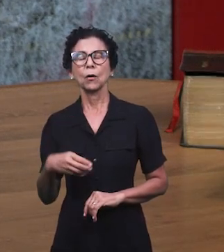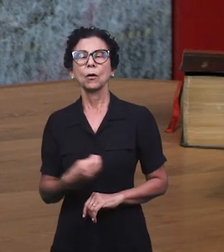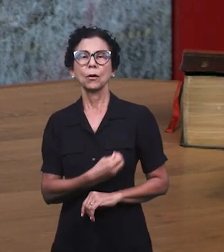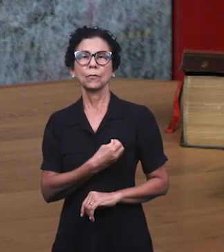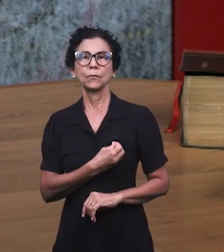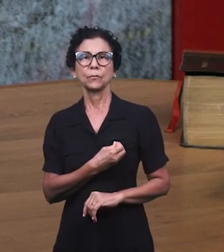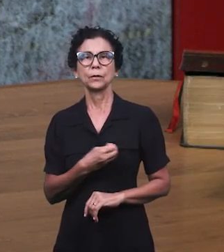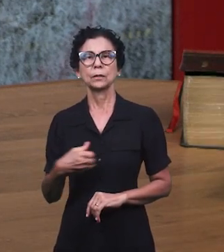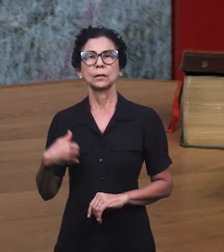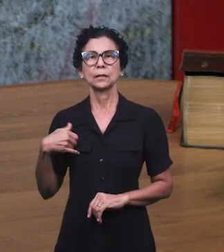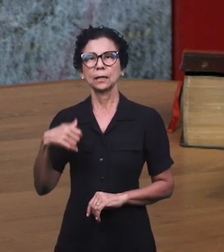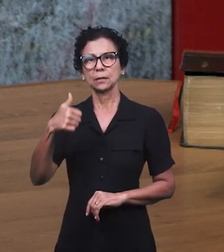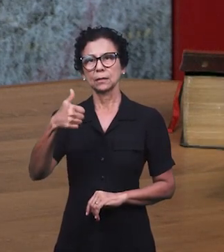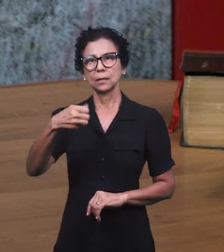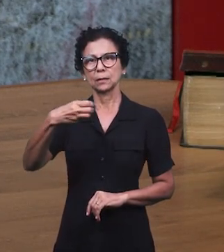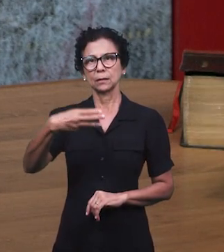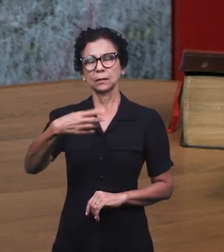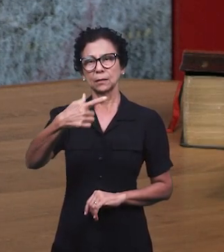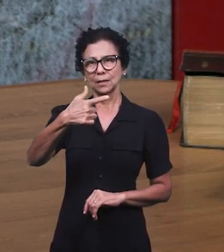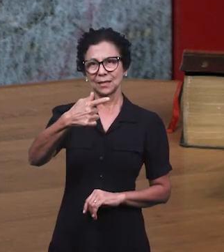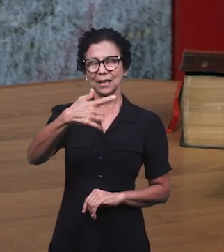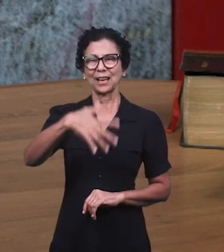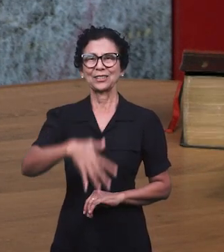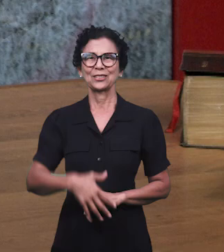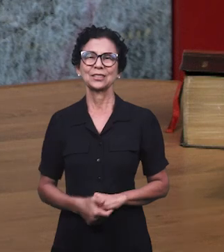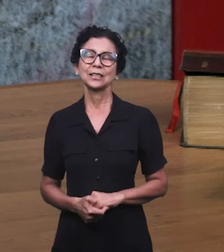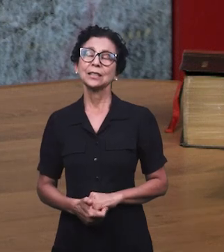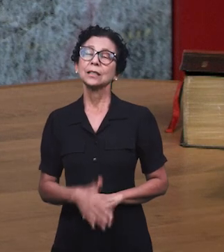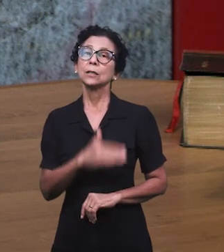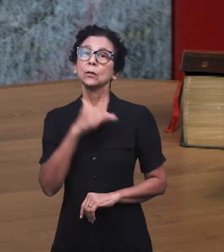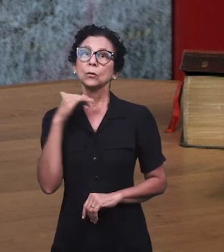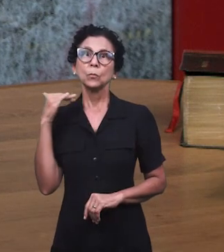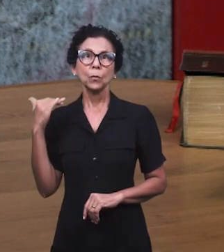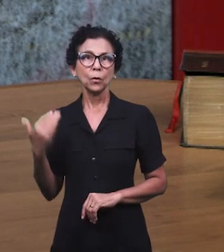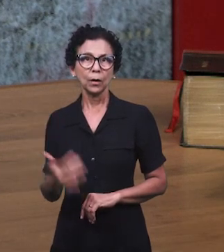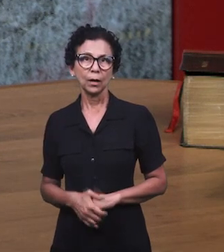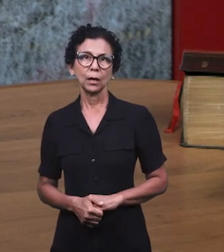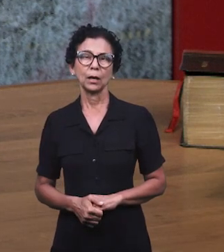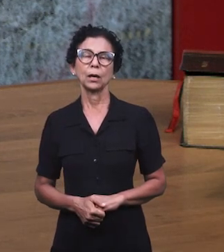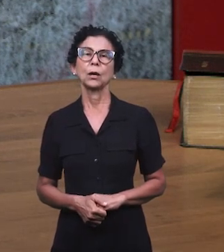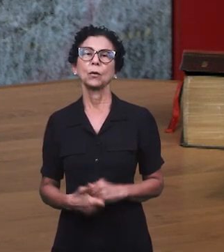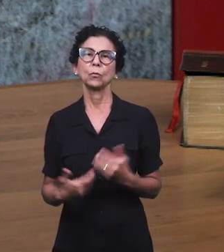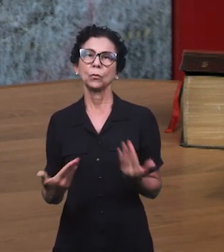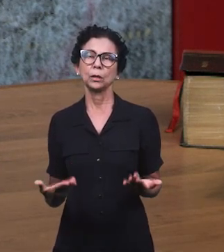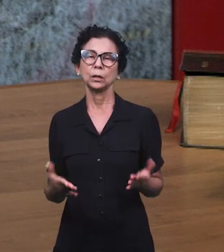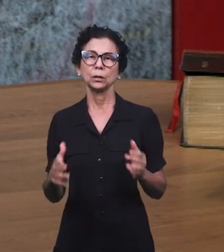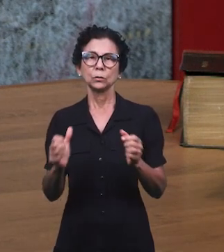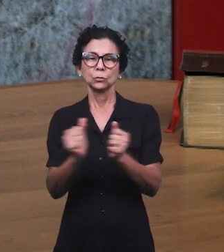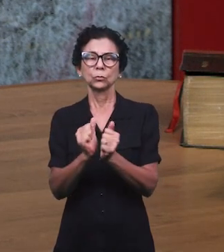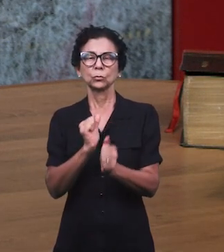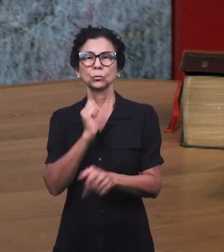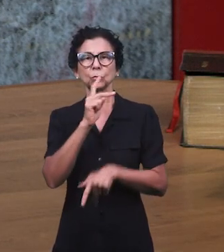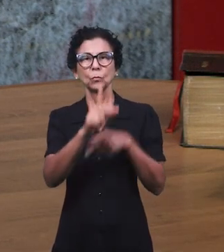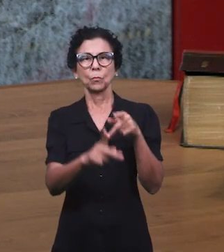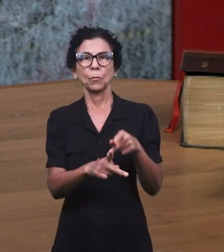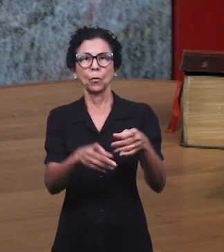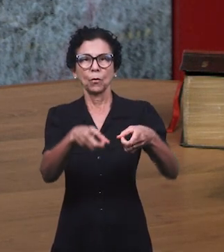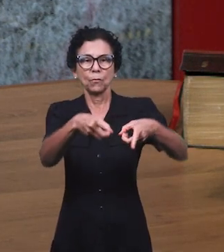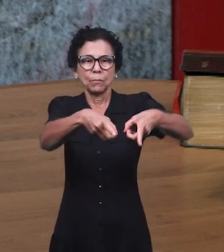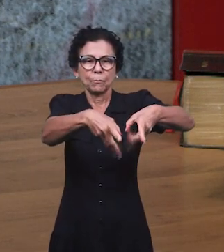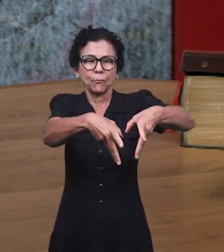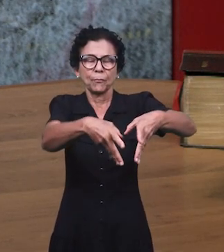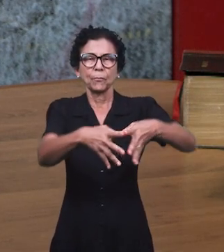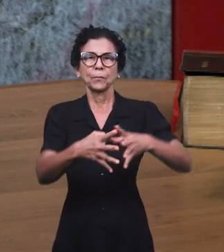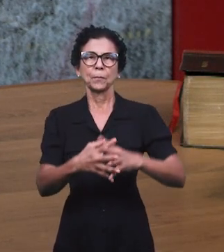137 anos, e ele expirou e morreu e foi congregado ao seu povo. E habitaram